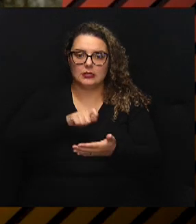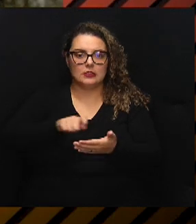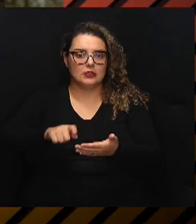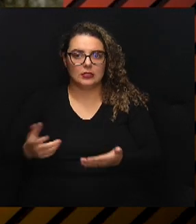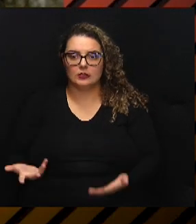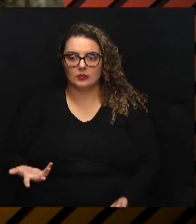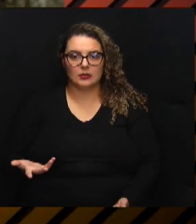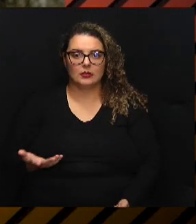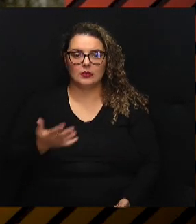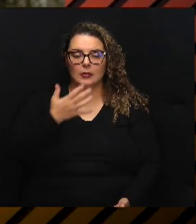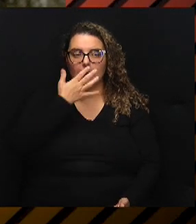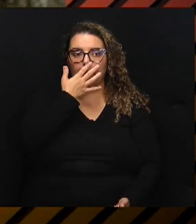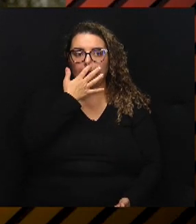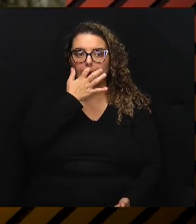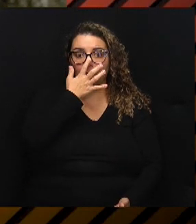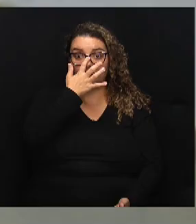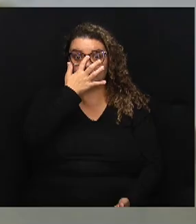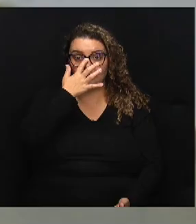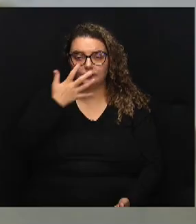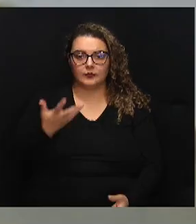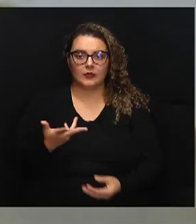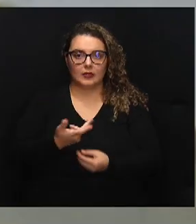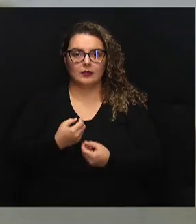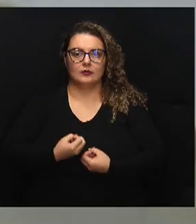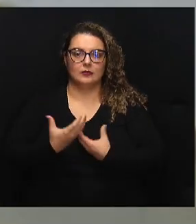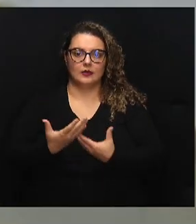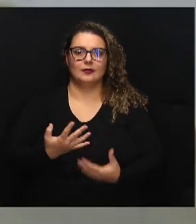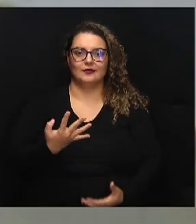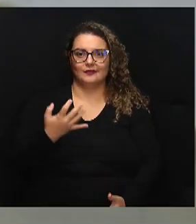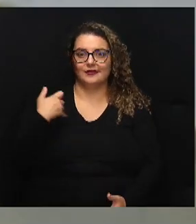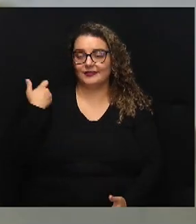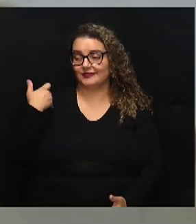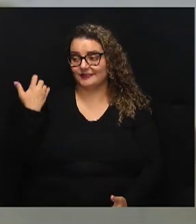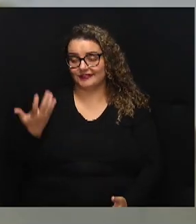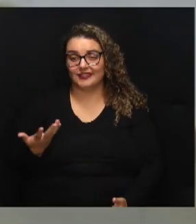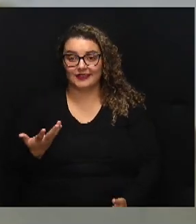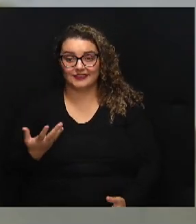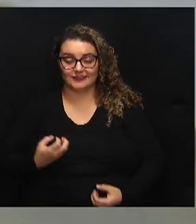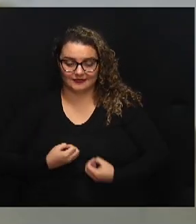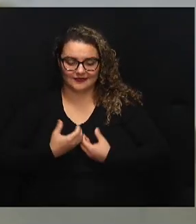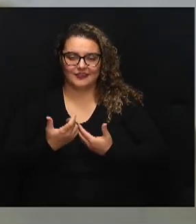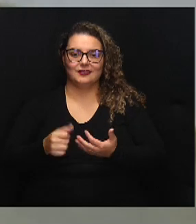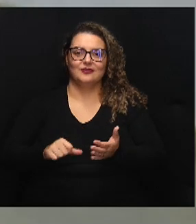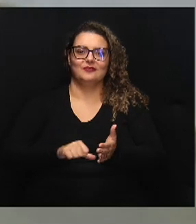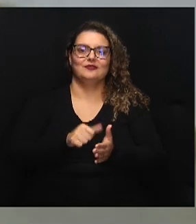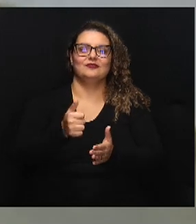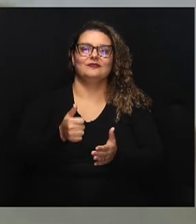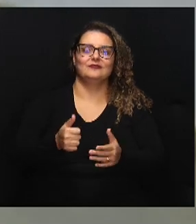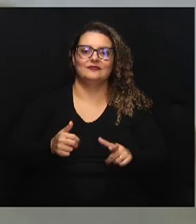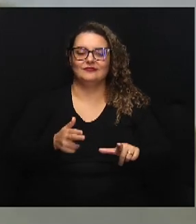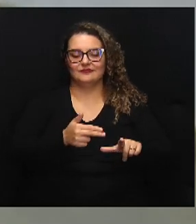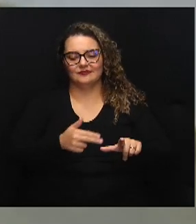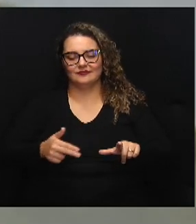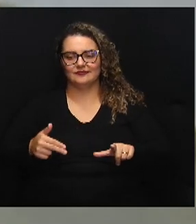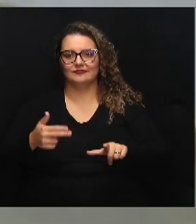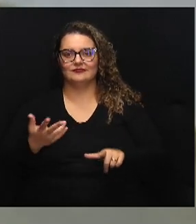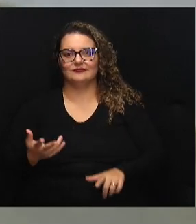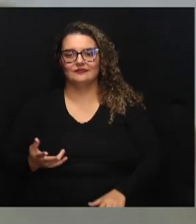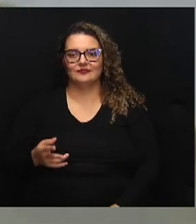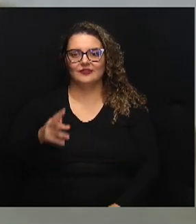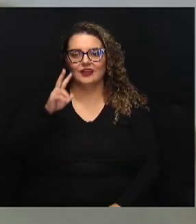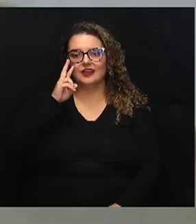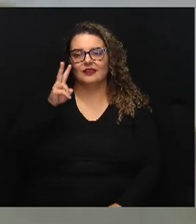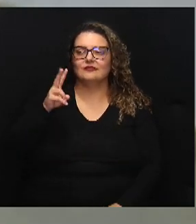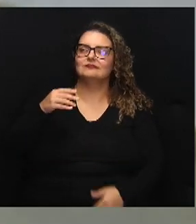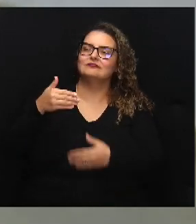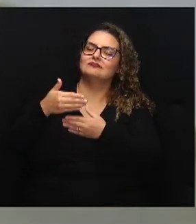e a arte se manifestou em mim quando eu tinha 4 anos de idade. Quando eu fiz o meu primeiro desenho, olhando um Sagrado Coração de Jesus na